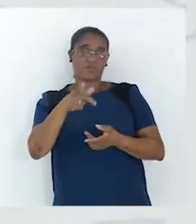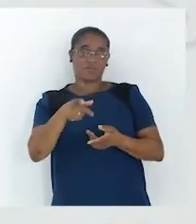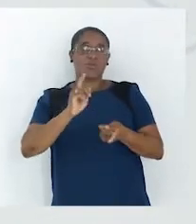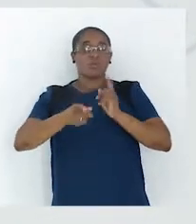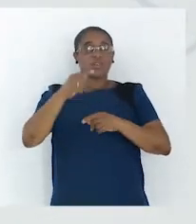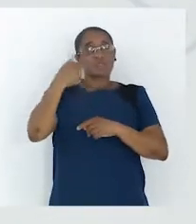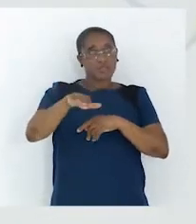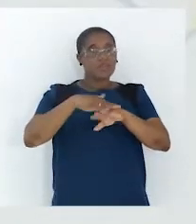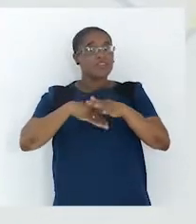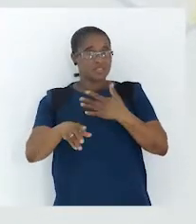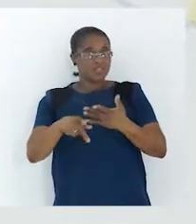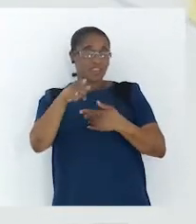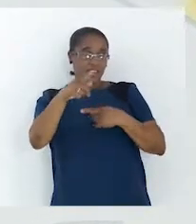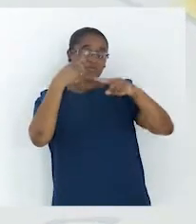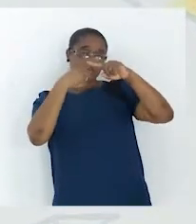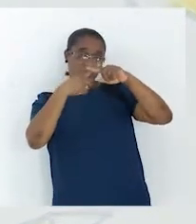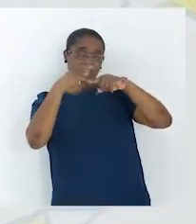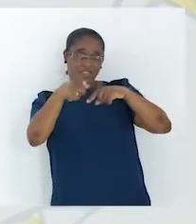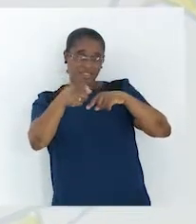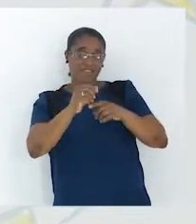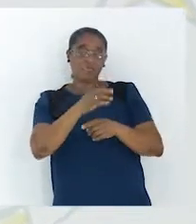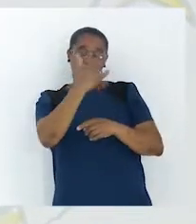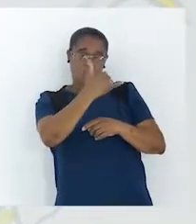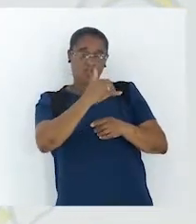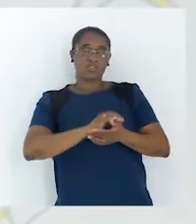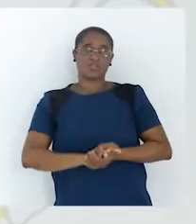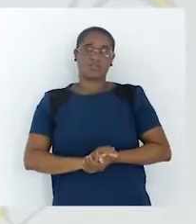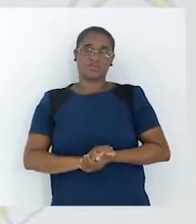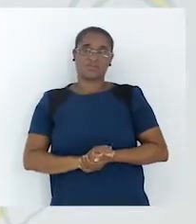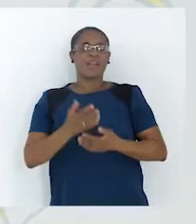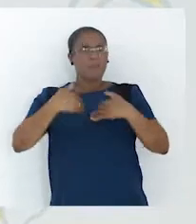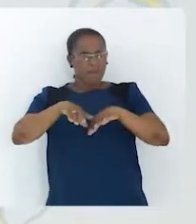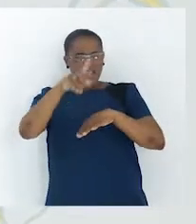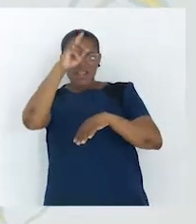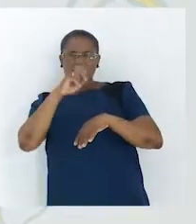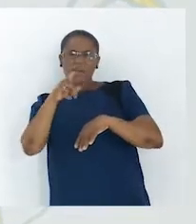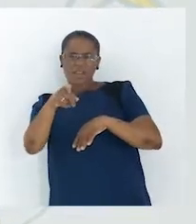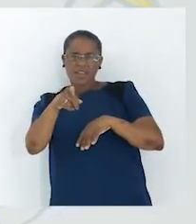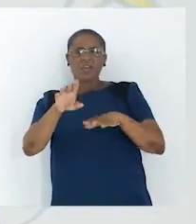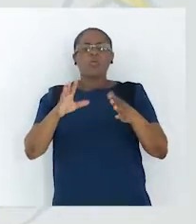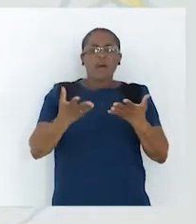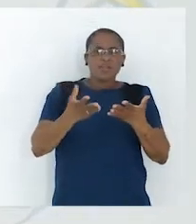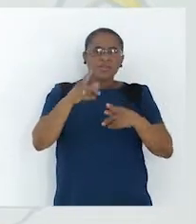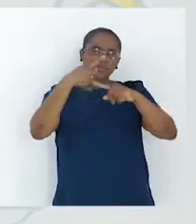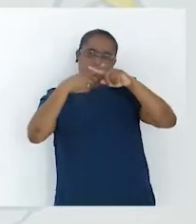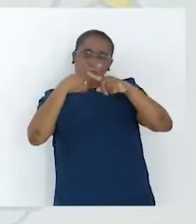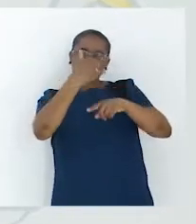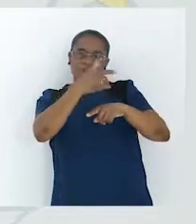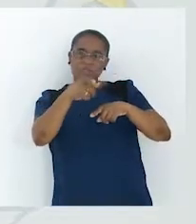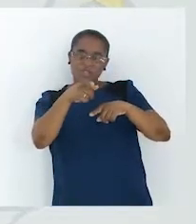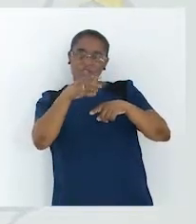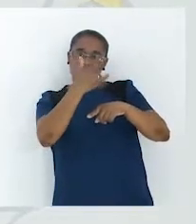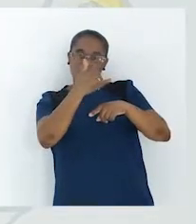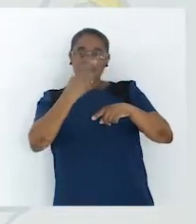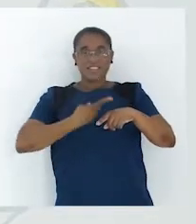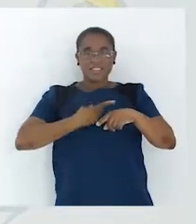aqui vamos multiplicar aqui por dois mas lembrem-se que pode multiplicar os portões também se doente